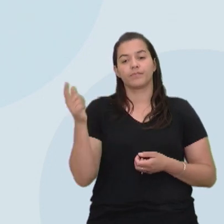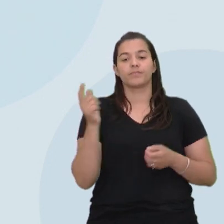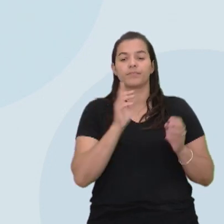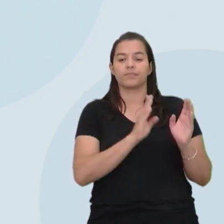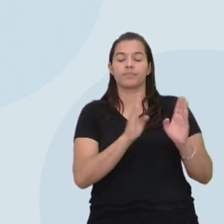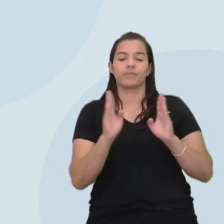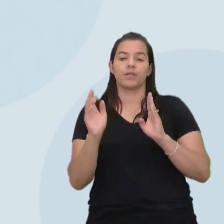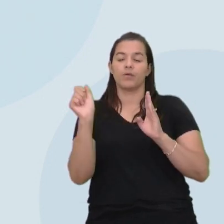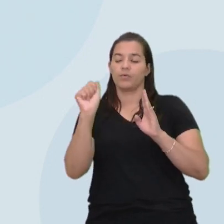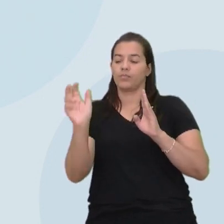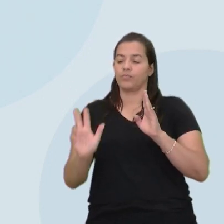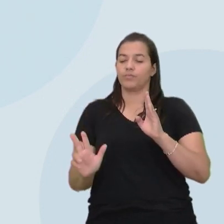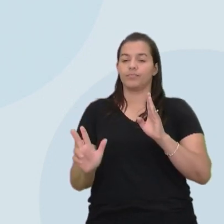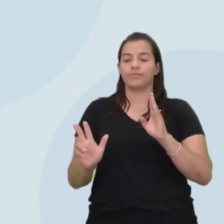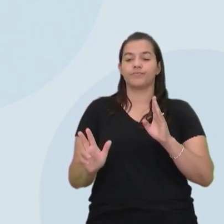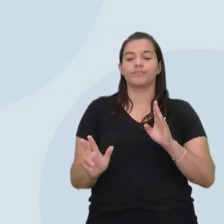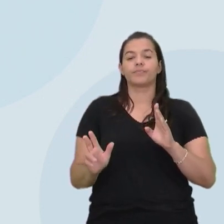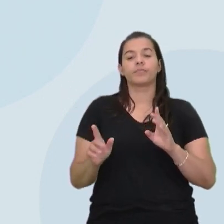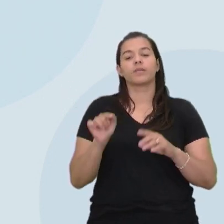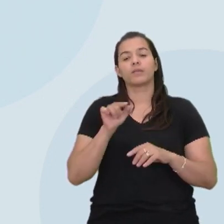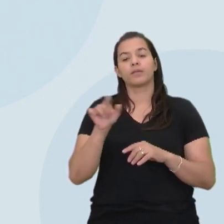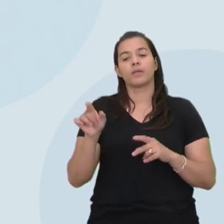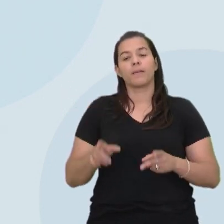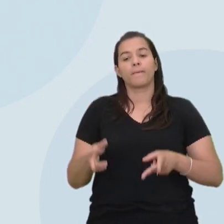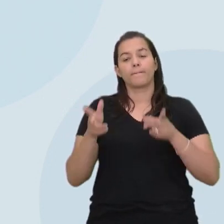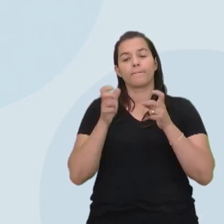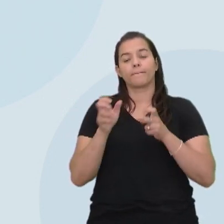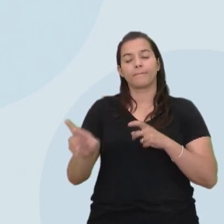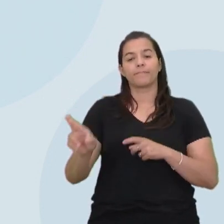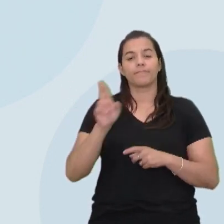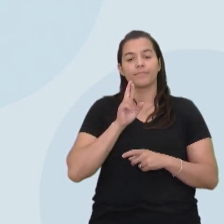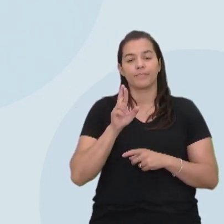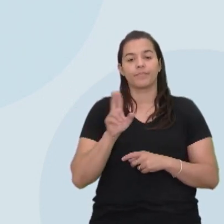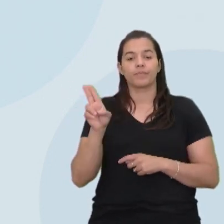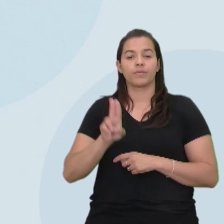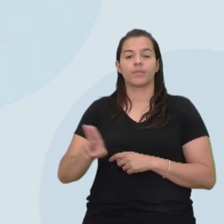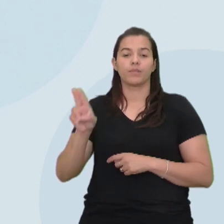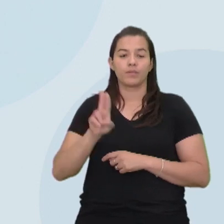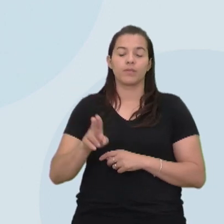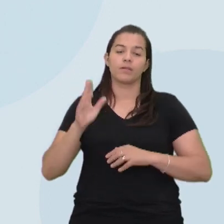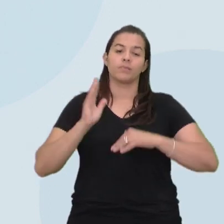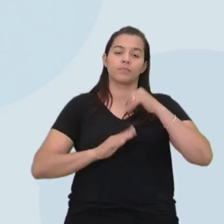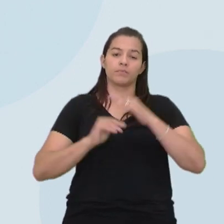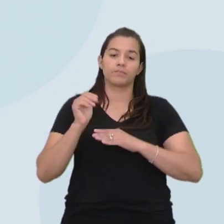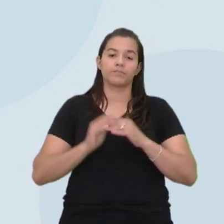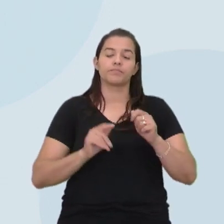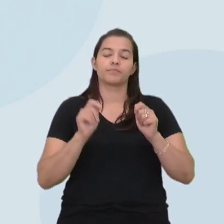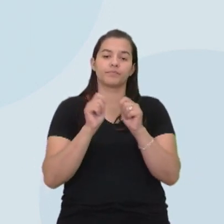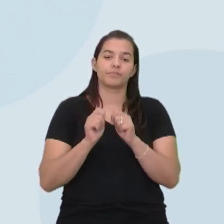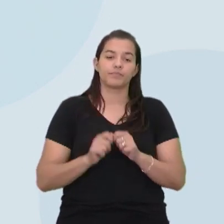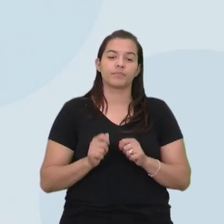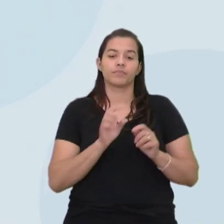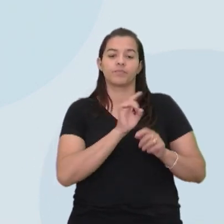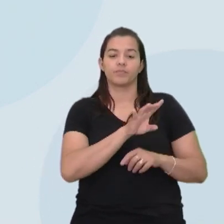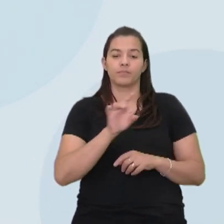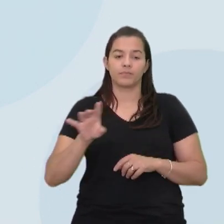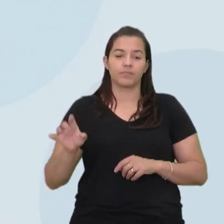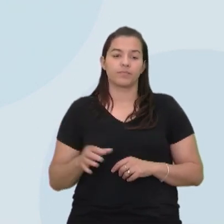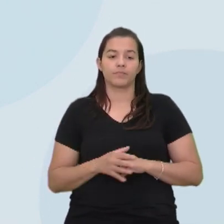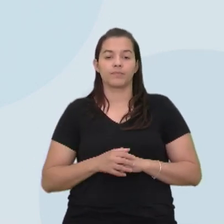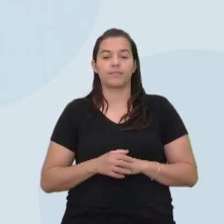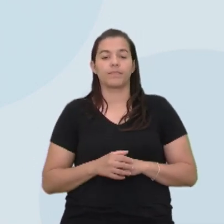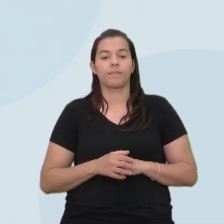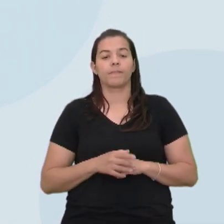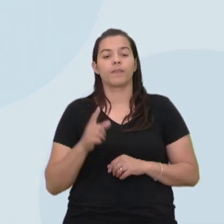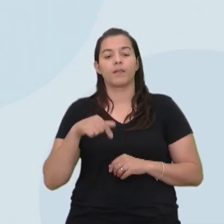é o azul claro. Códigos utilizados para captar respostas do usuário para que as ações possam ser executadas de acordo com as entradas. Aqui você